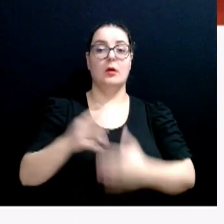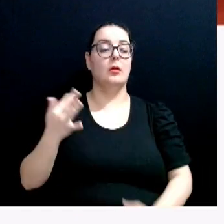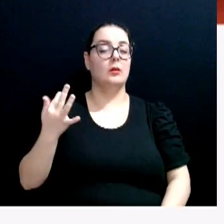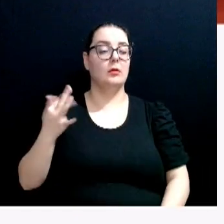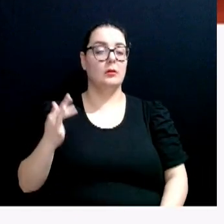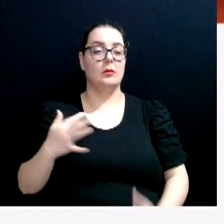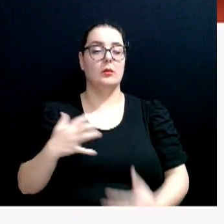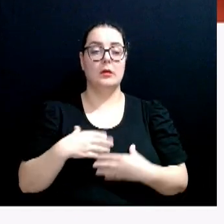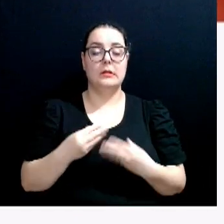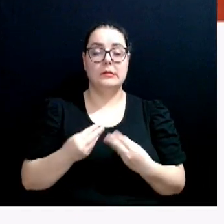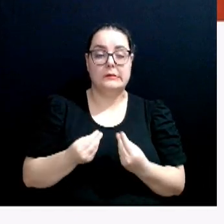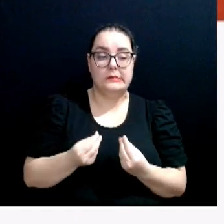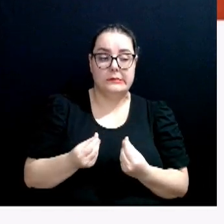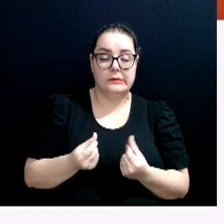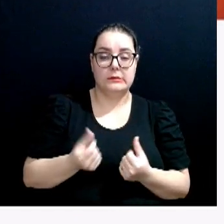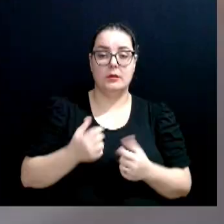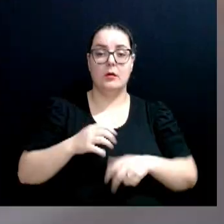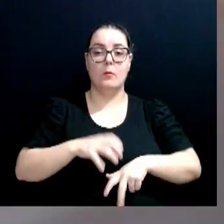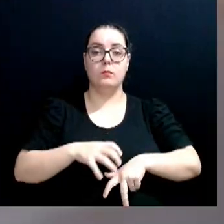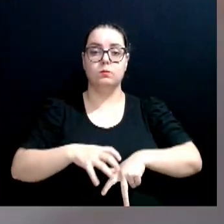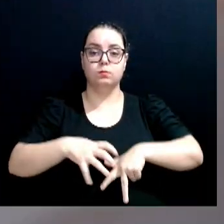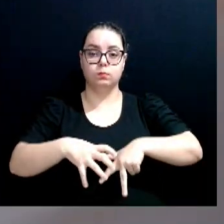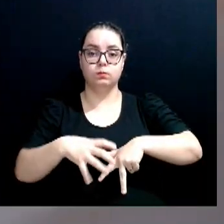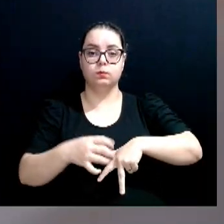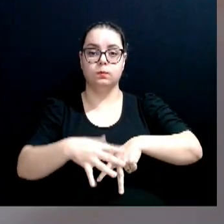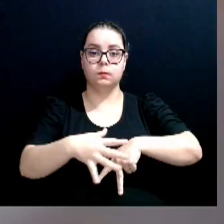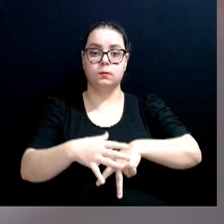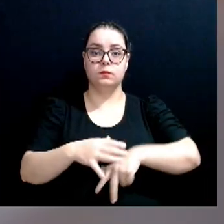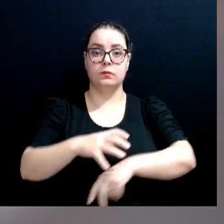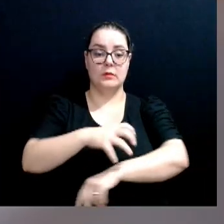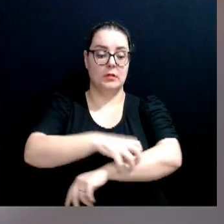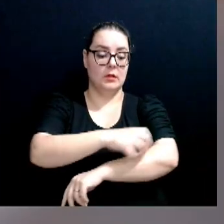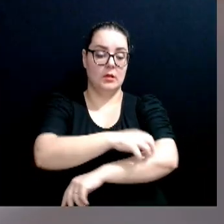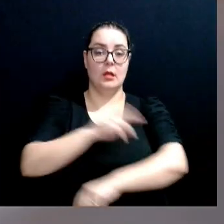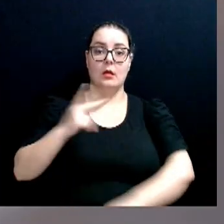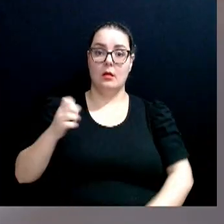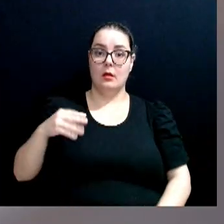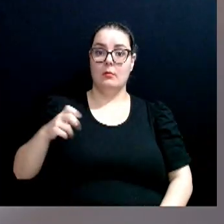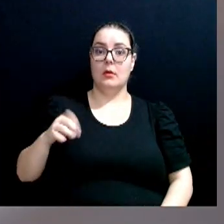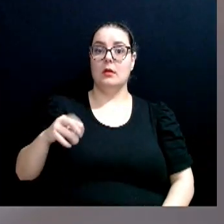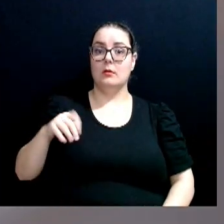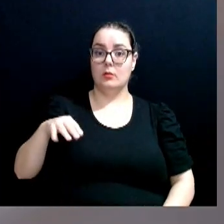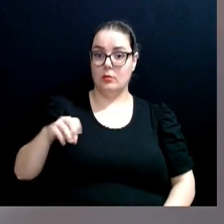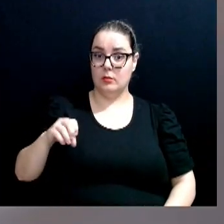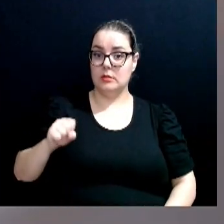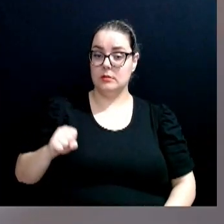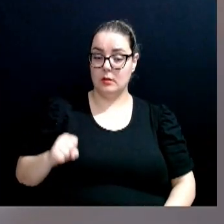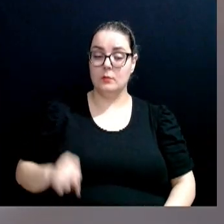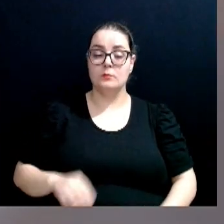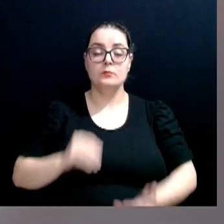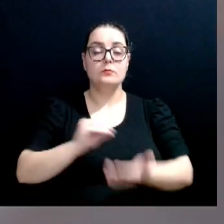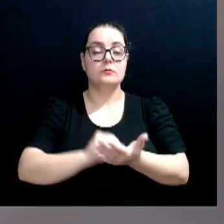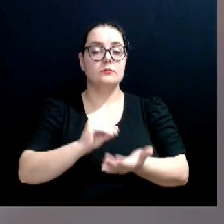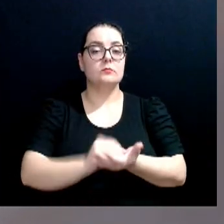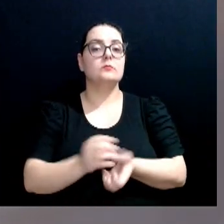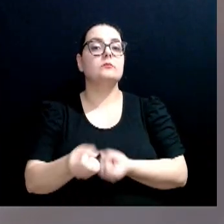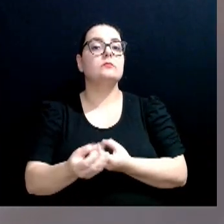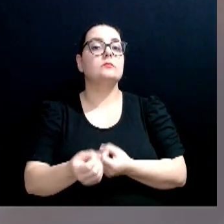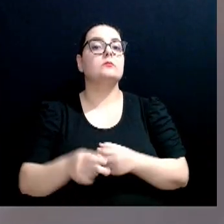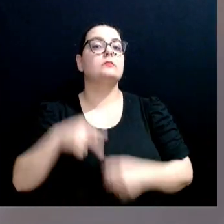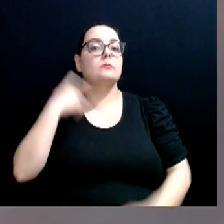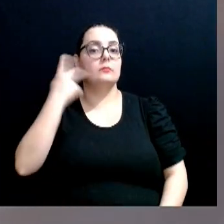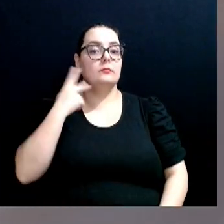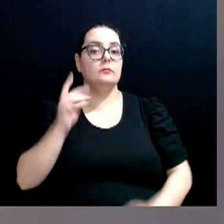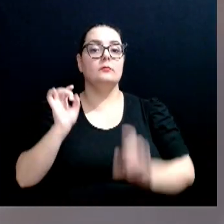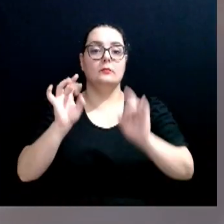sensibilidade, inchaço e hematomas. A ausência de informação e de políticas públicas específicas contribui